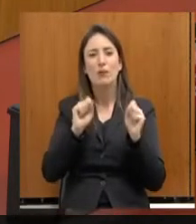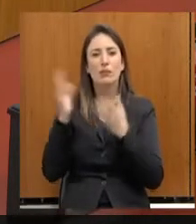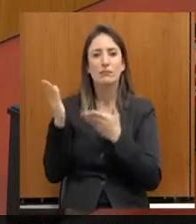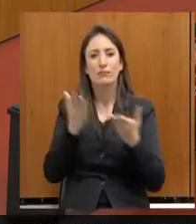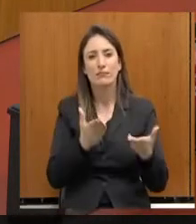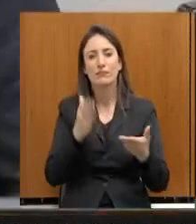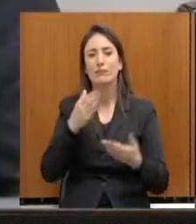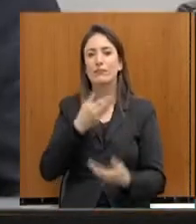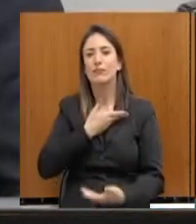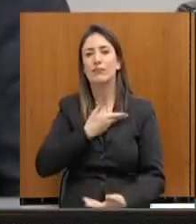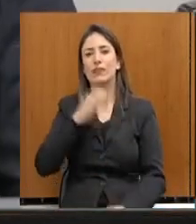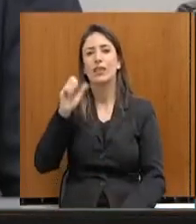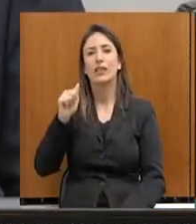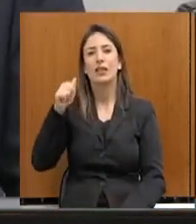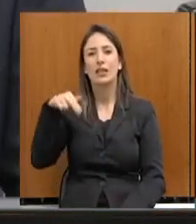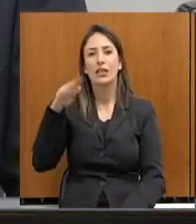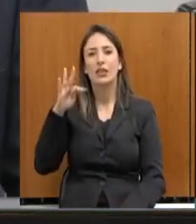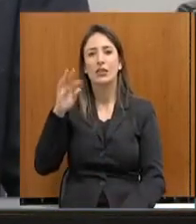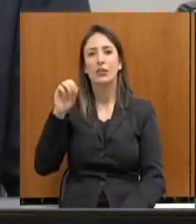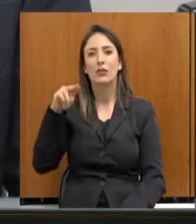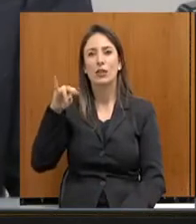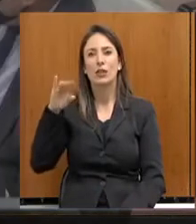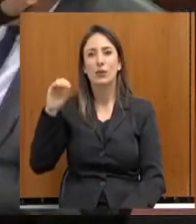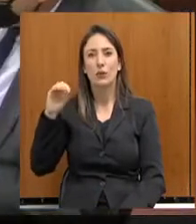colega Antônio Carlos Arantes